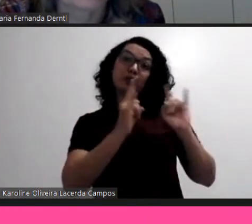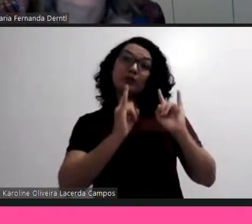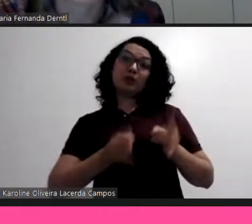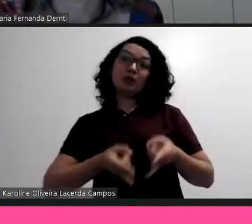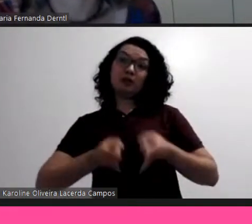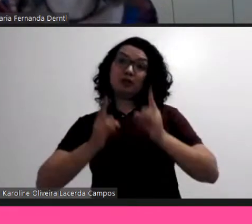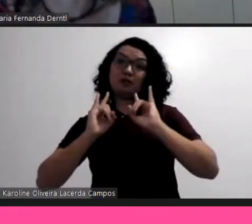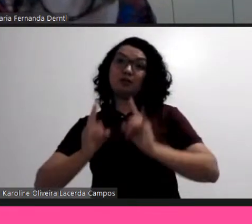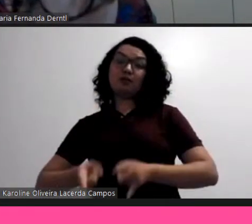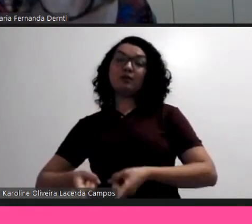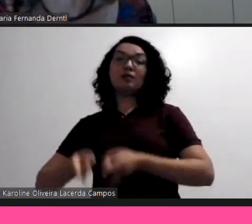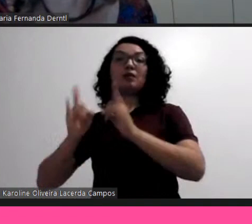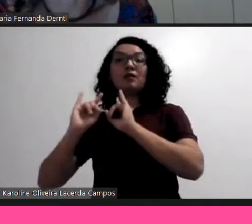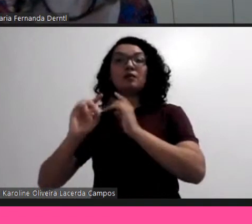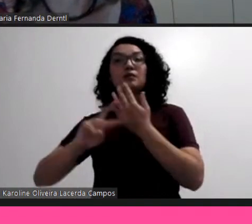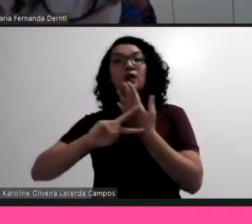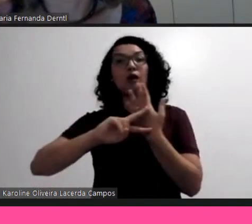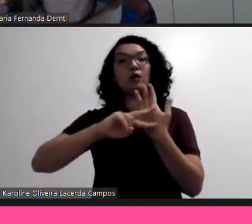Does that answer it?